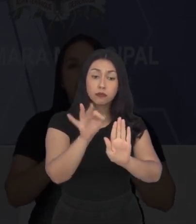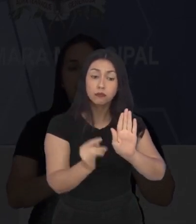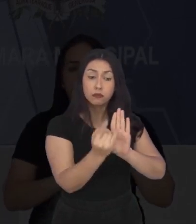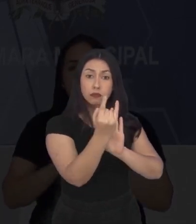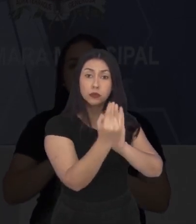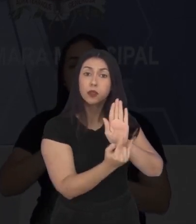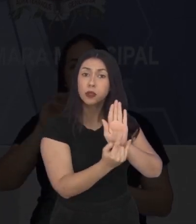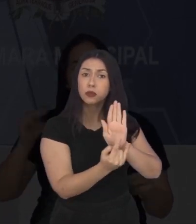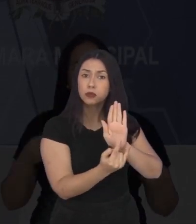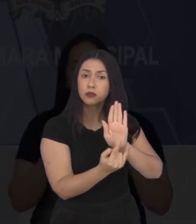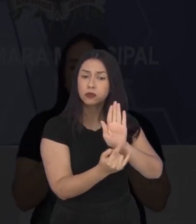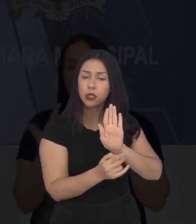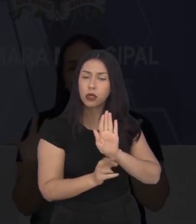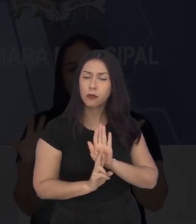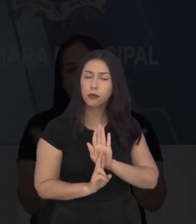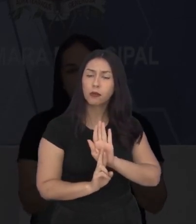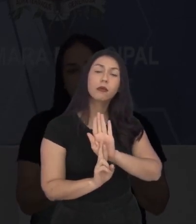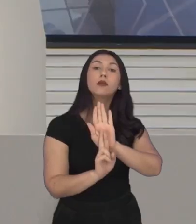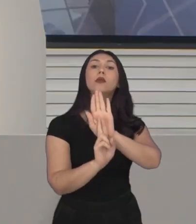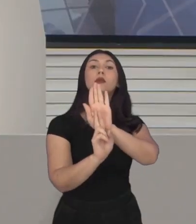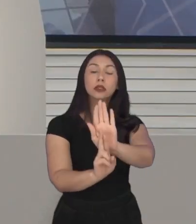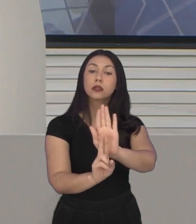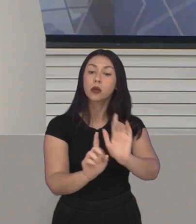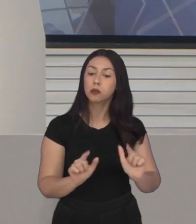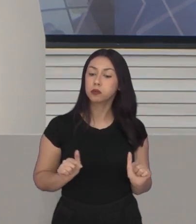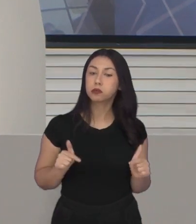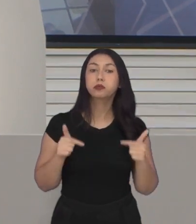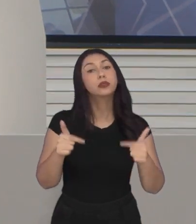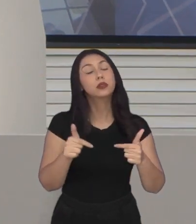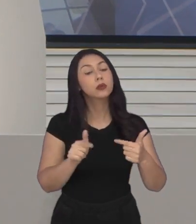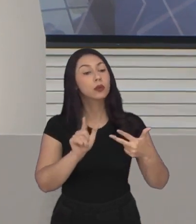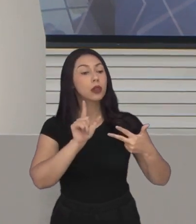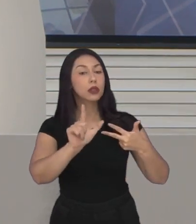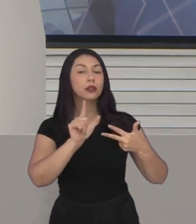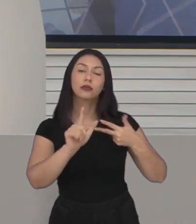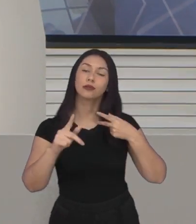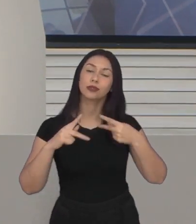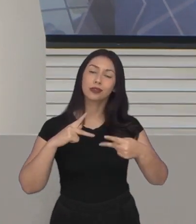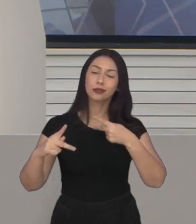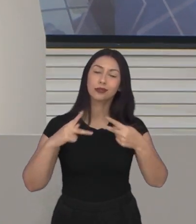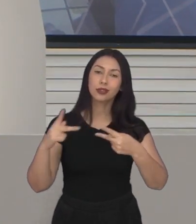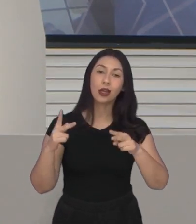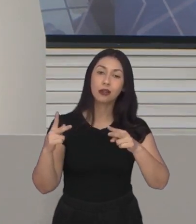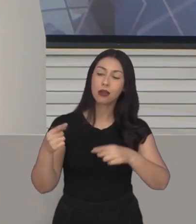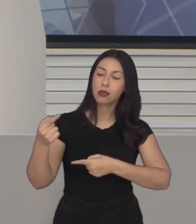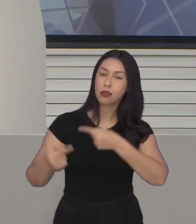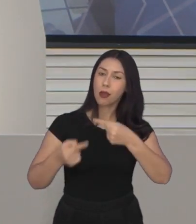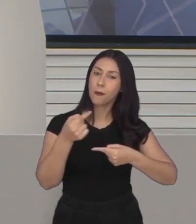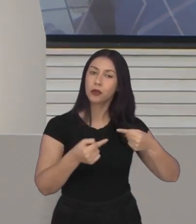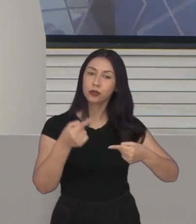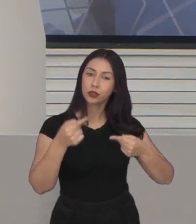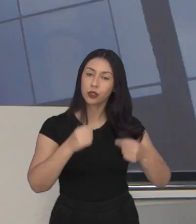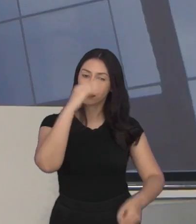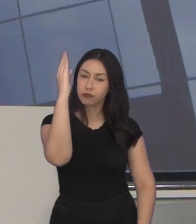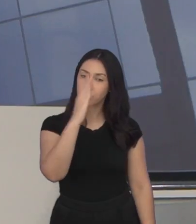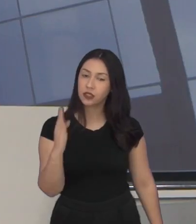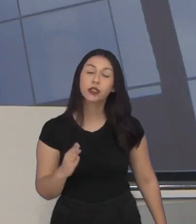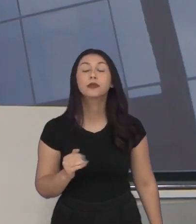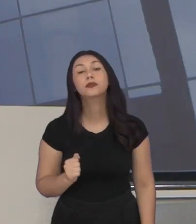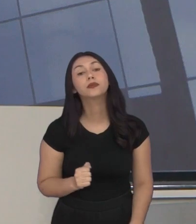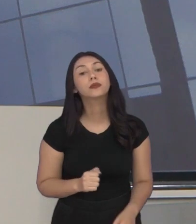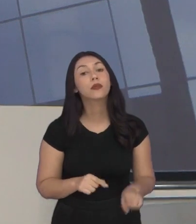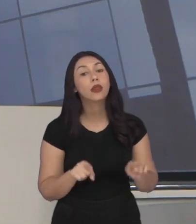falei, é dengue. Aí foi onde eu comentei com o médico, né? Ele falou, não, vamos fazer todos os exames. E foi onde deu a dengue. Como a dengue